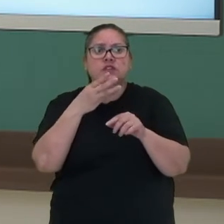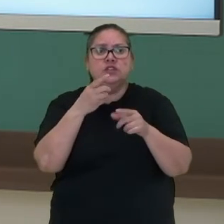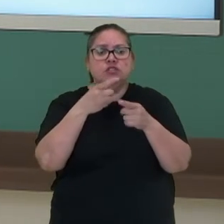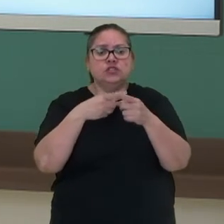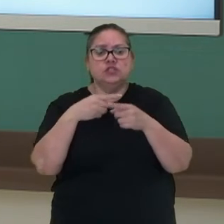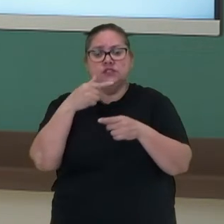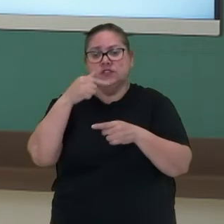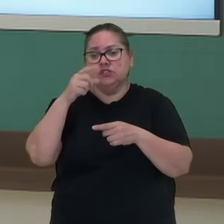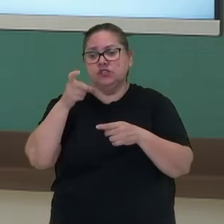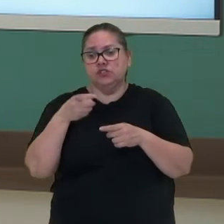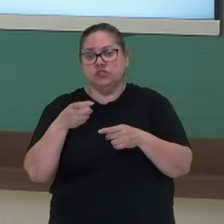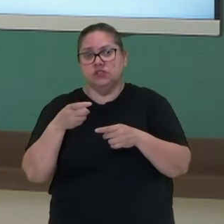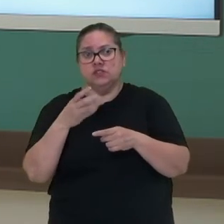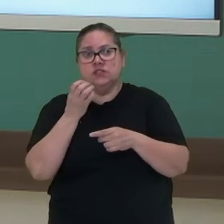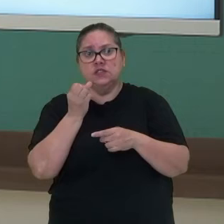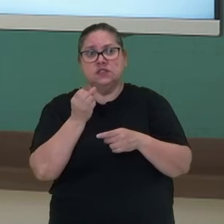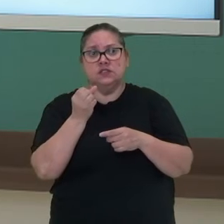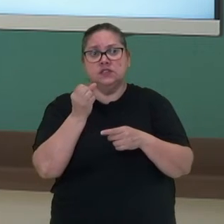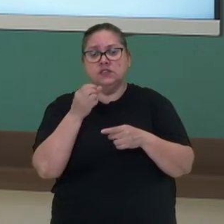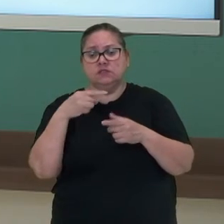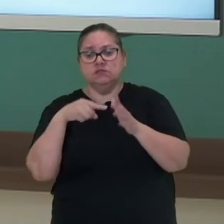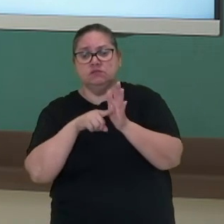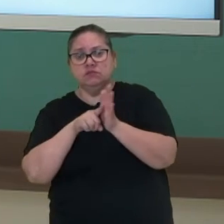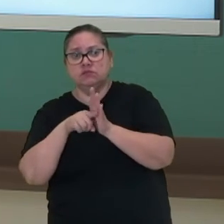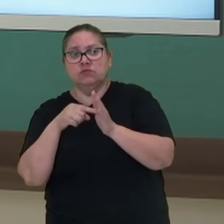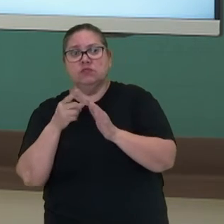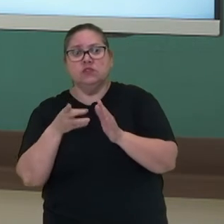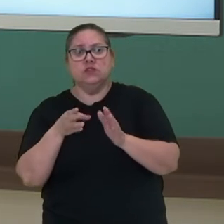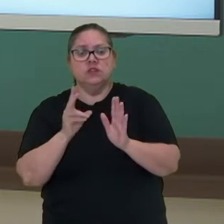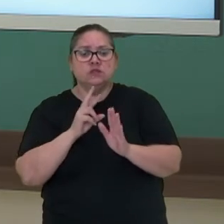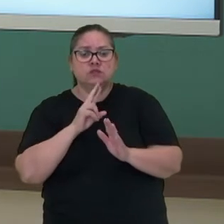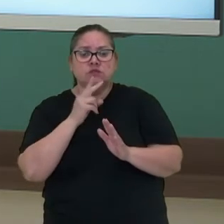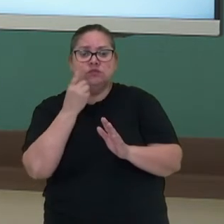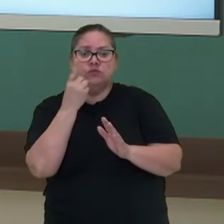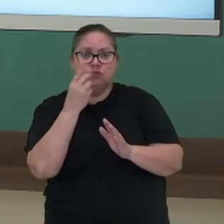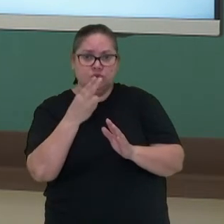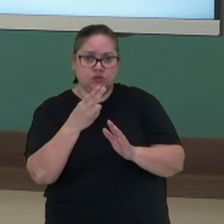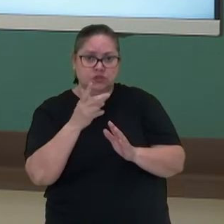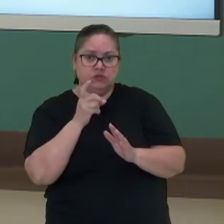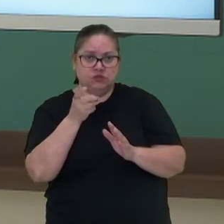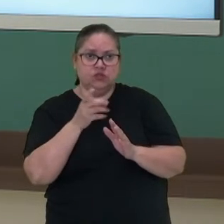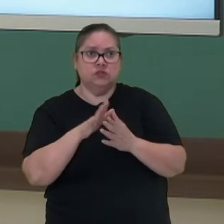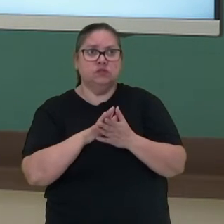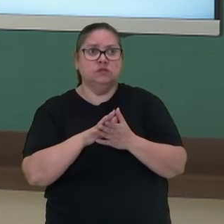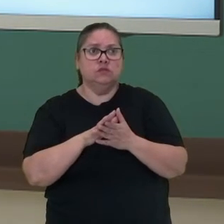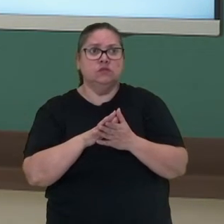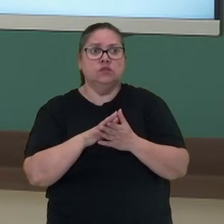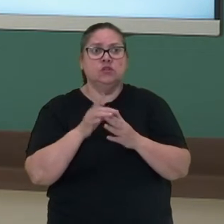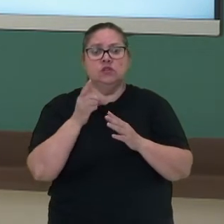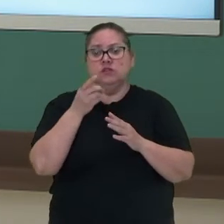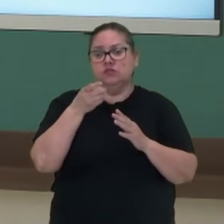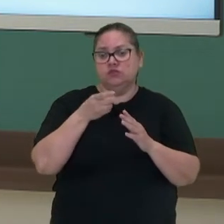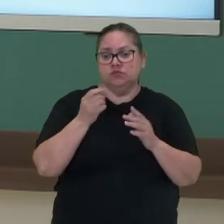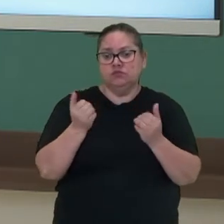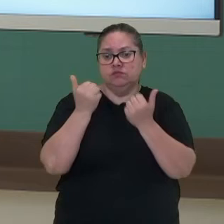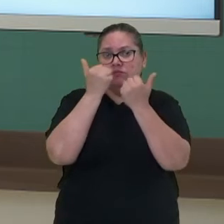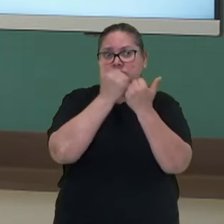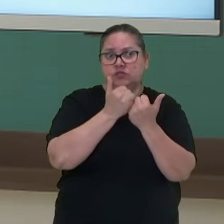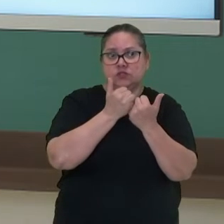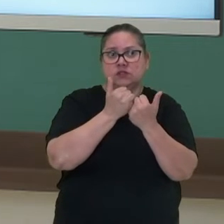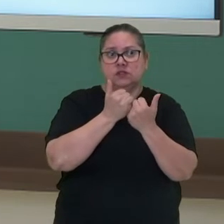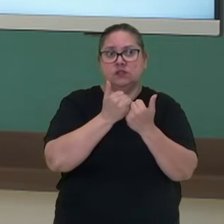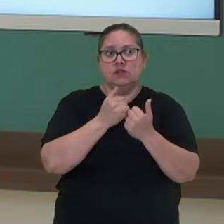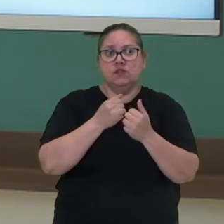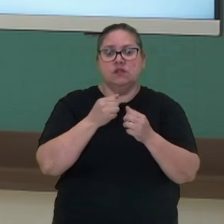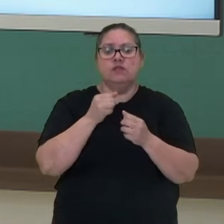4x, 7x. 6 passa diminuindo, eu consigo que o x é 12. O x e o ângulo substitui no lugar do